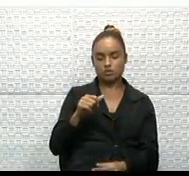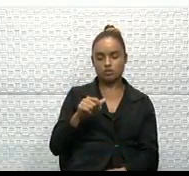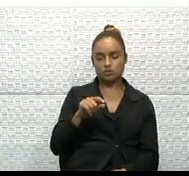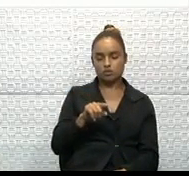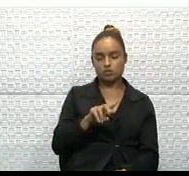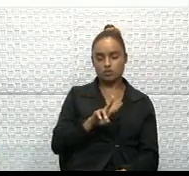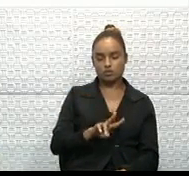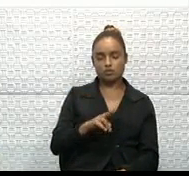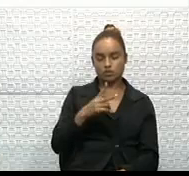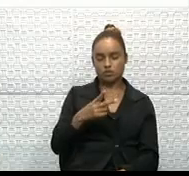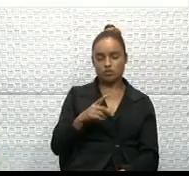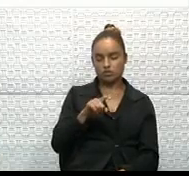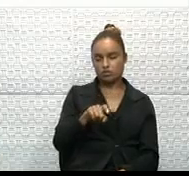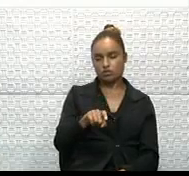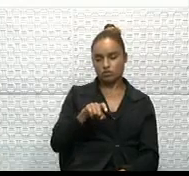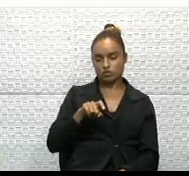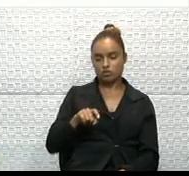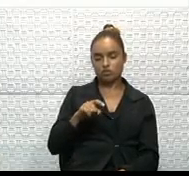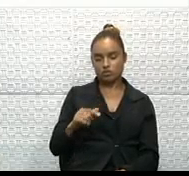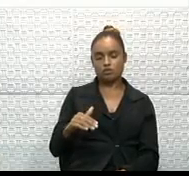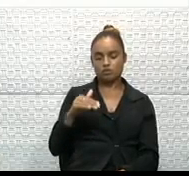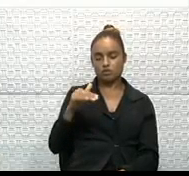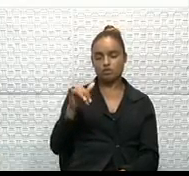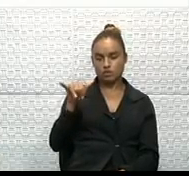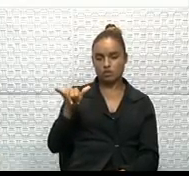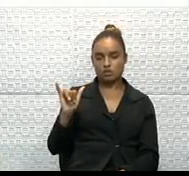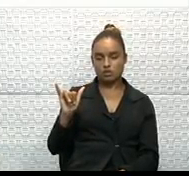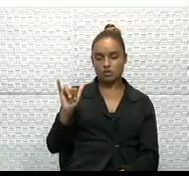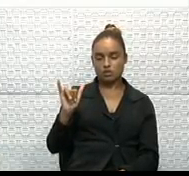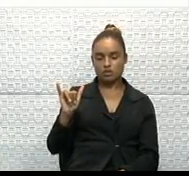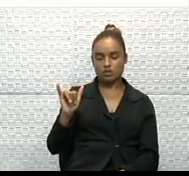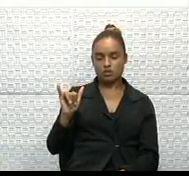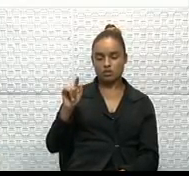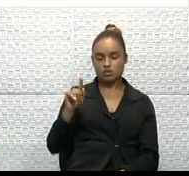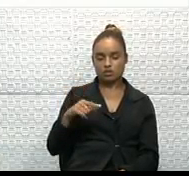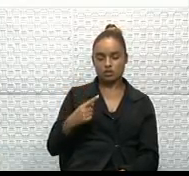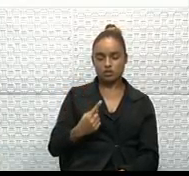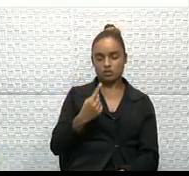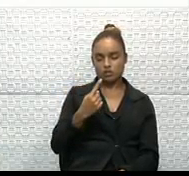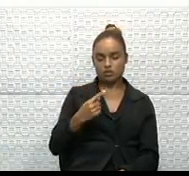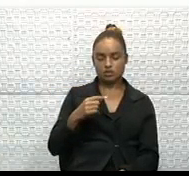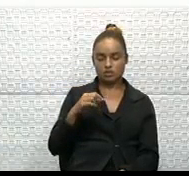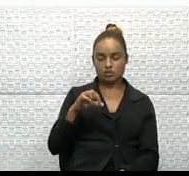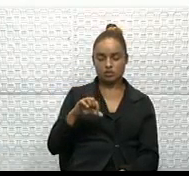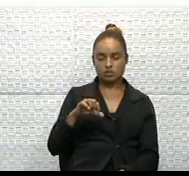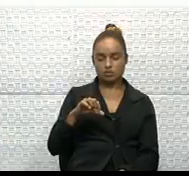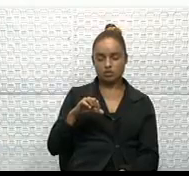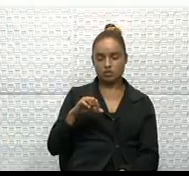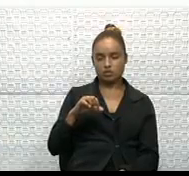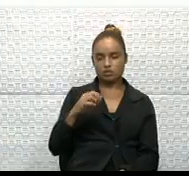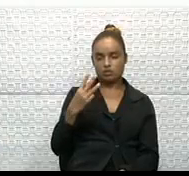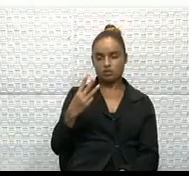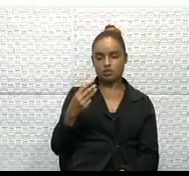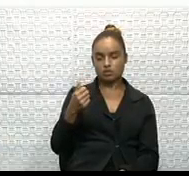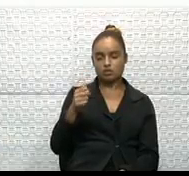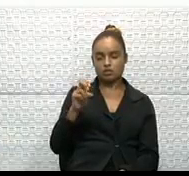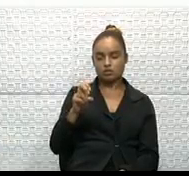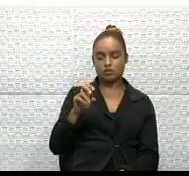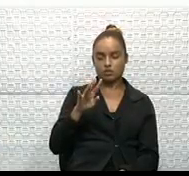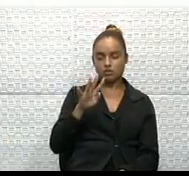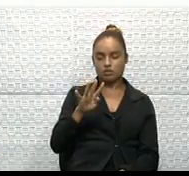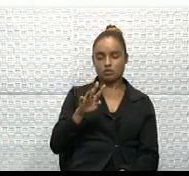pelo correspondente em y. Então, a correspondência é 1 com 9, 2 com 12, 3 com 15 e 4 com